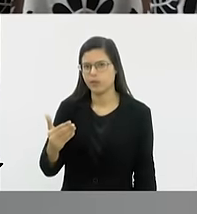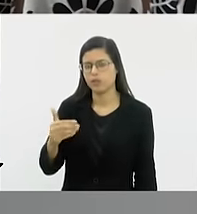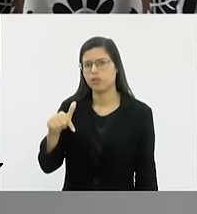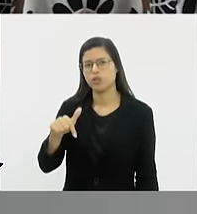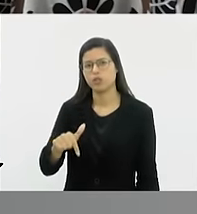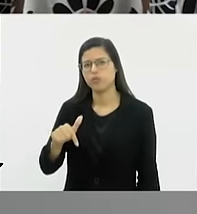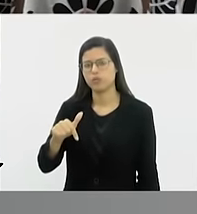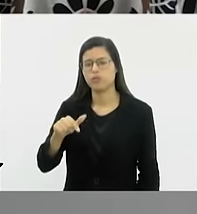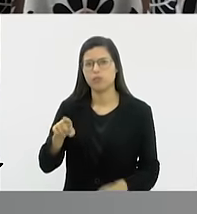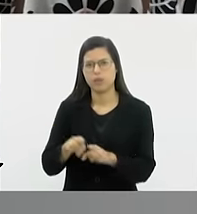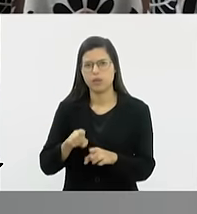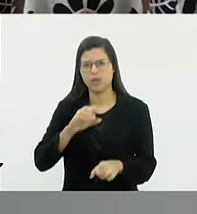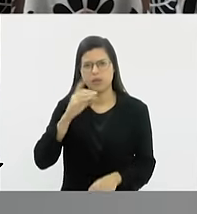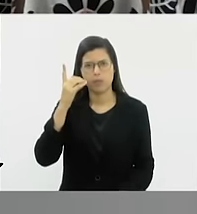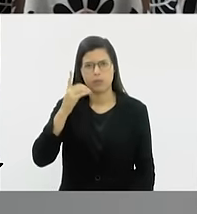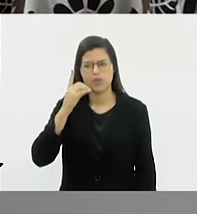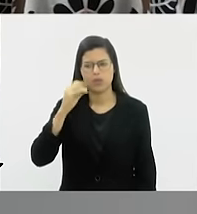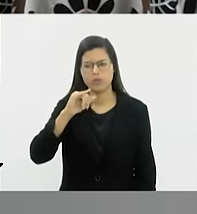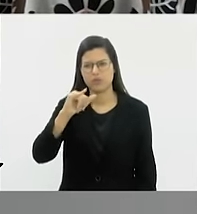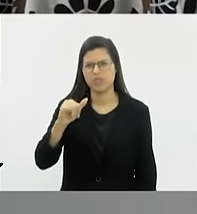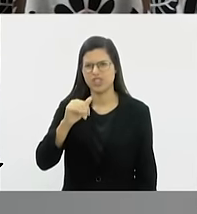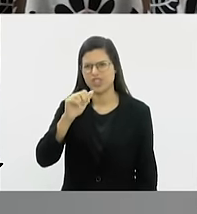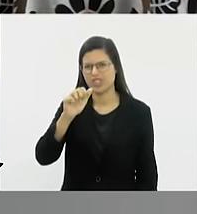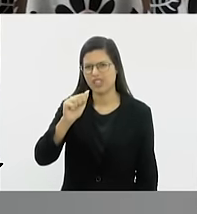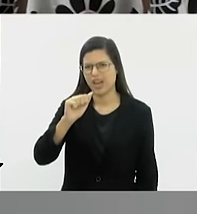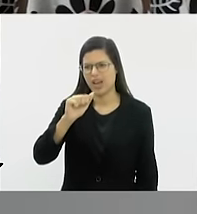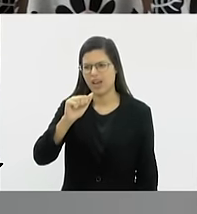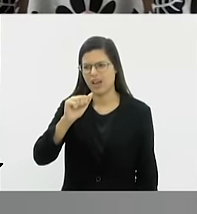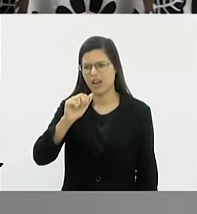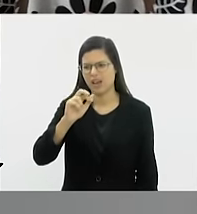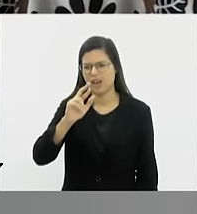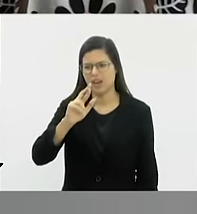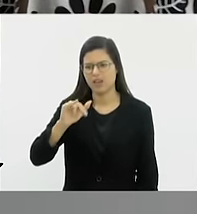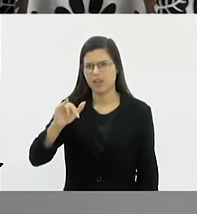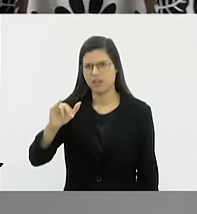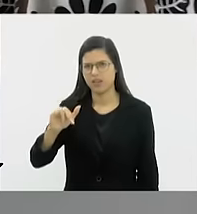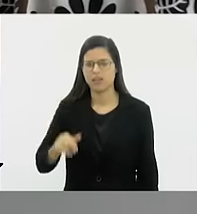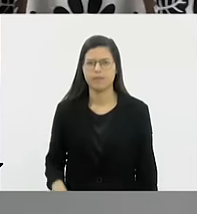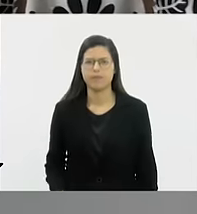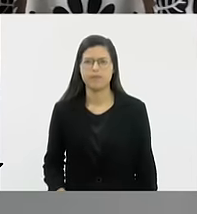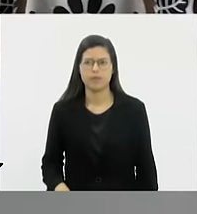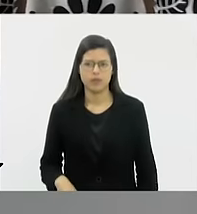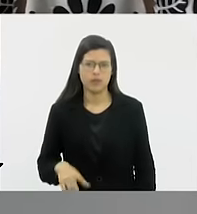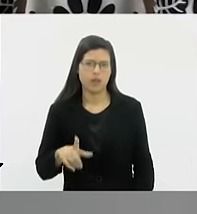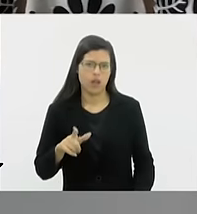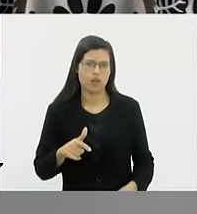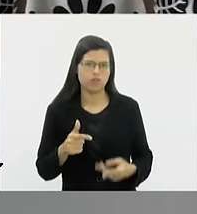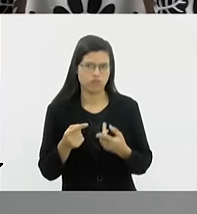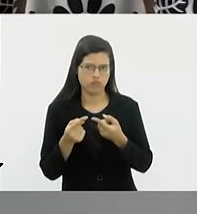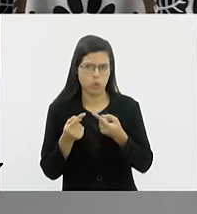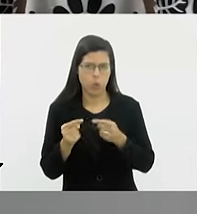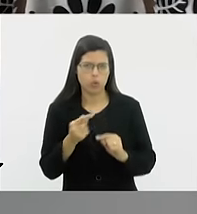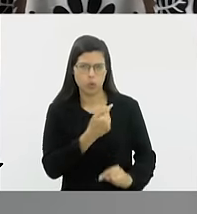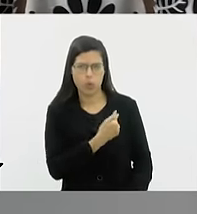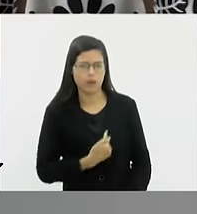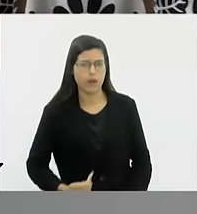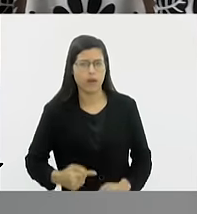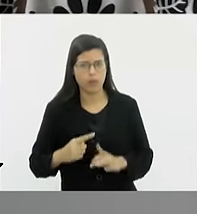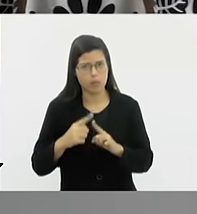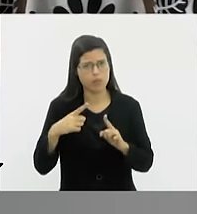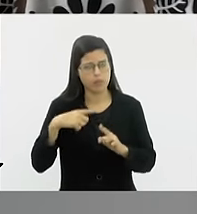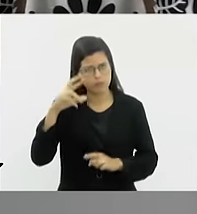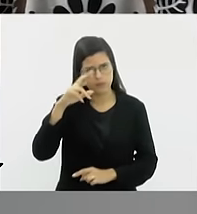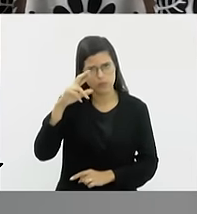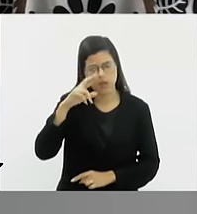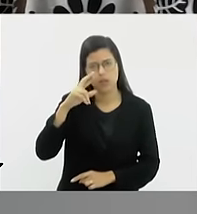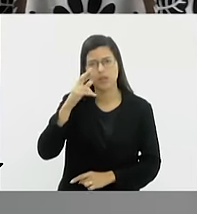deputado Jari, inclusive, é um partido de oposição ao governo, mas teve uma fiscalização recente no Sul Fluminense,